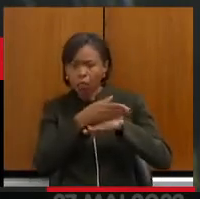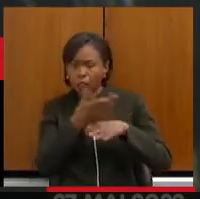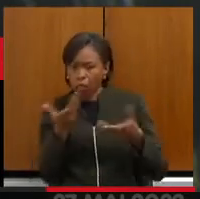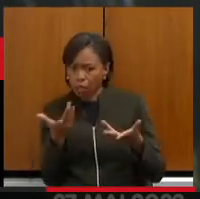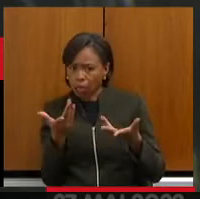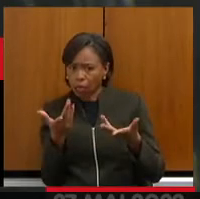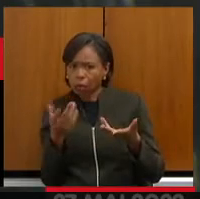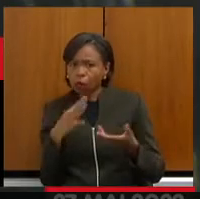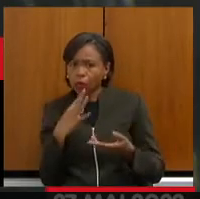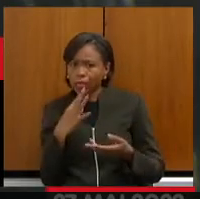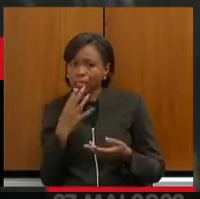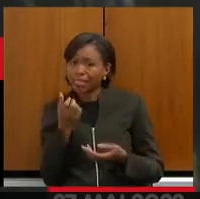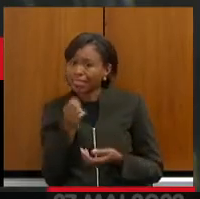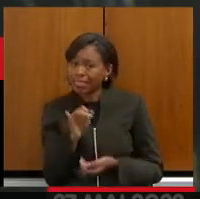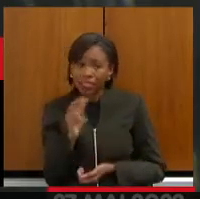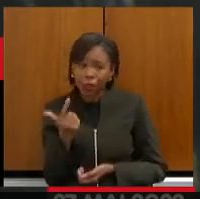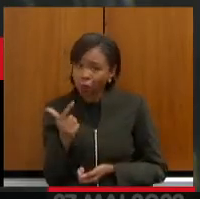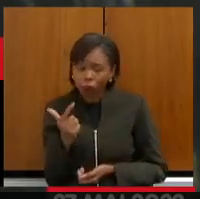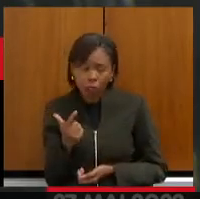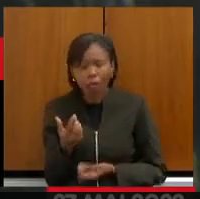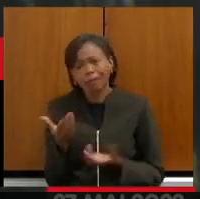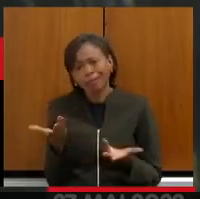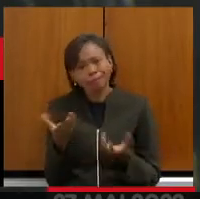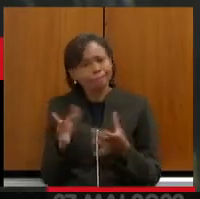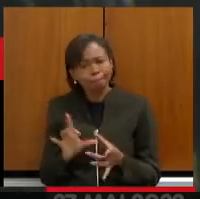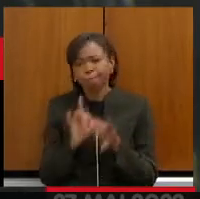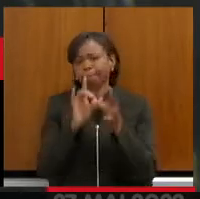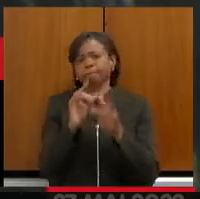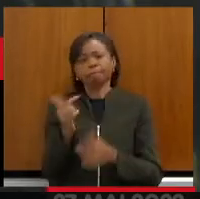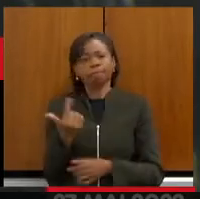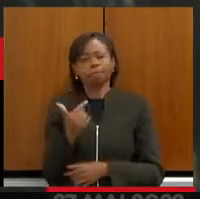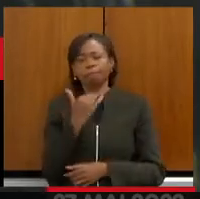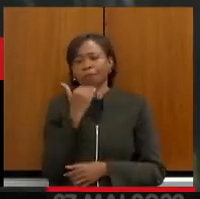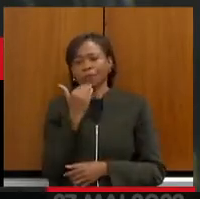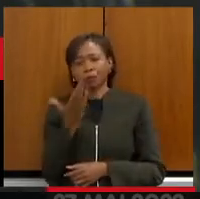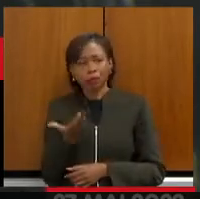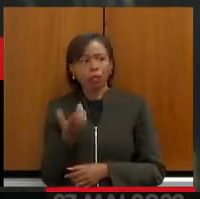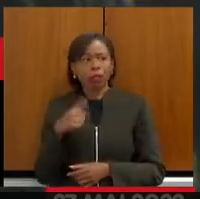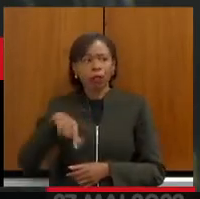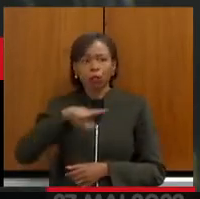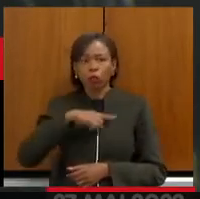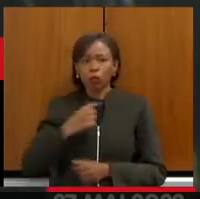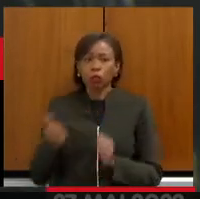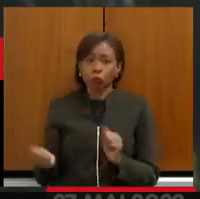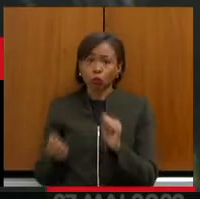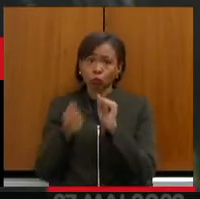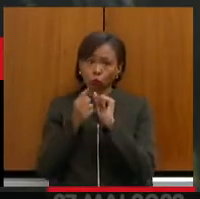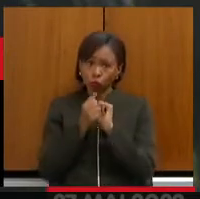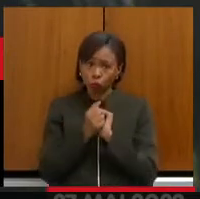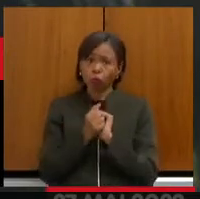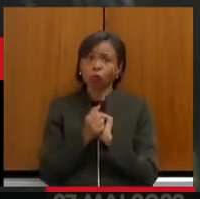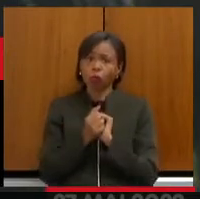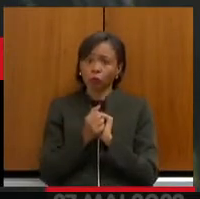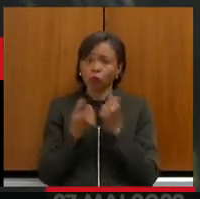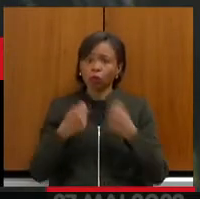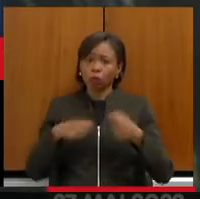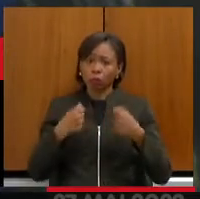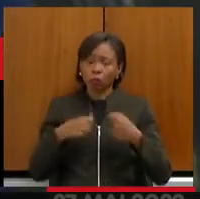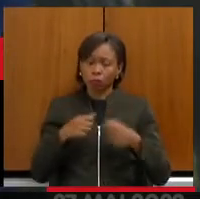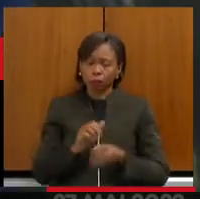nós o avanço dos deputados mas com todas as colegas andando juntas sem deixar nenhuma delas para trás